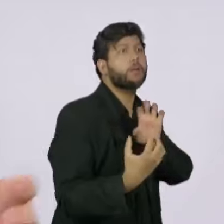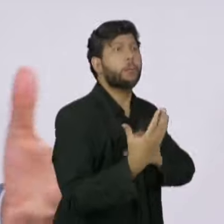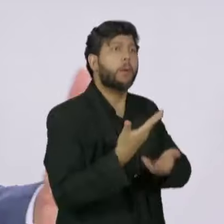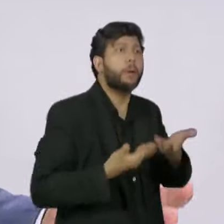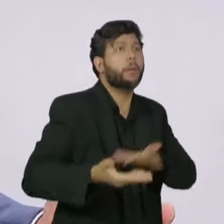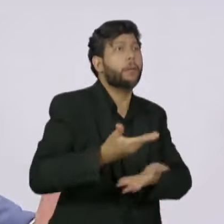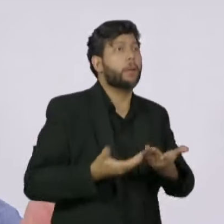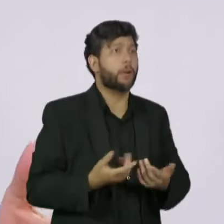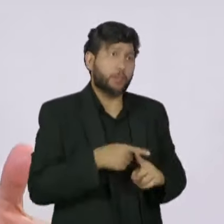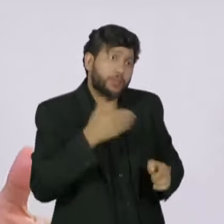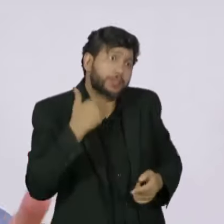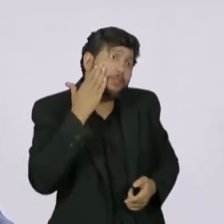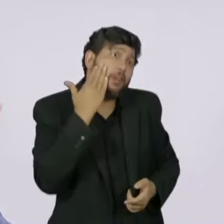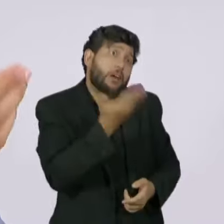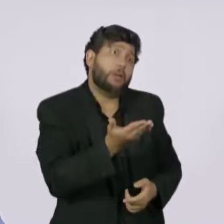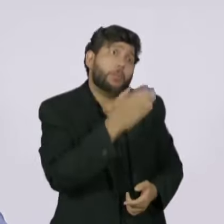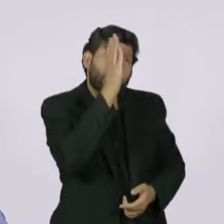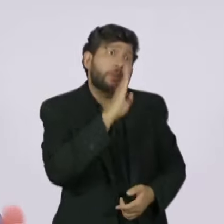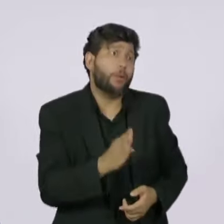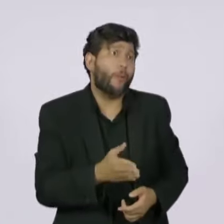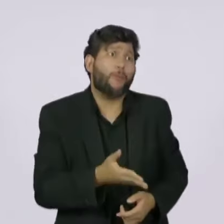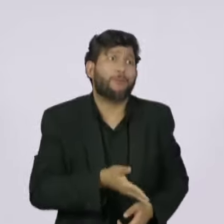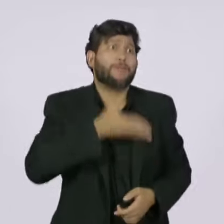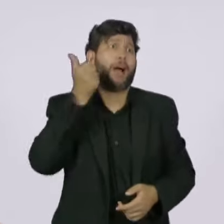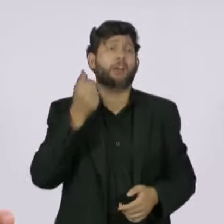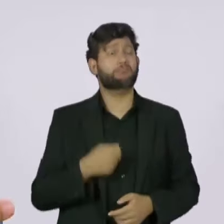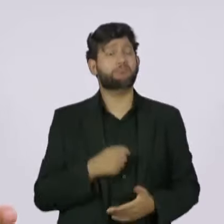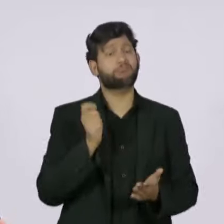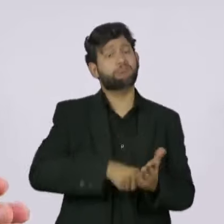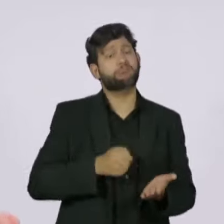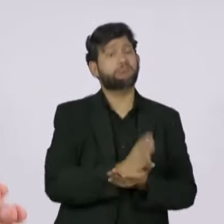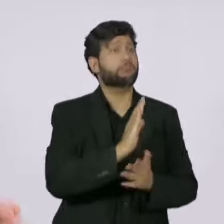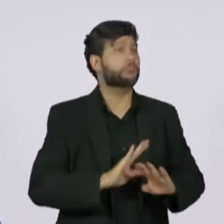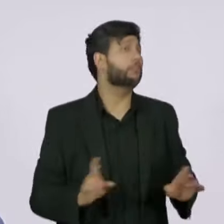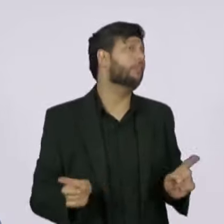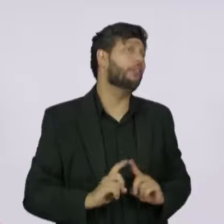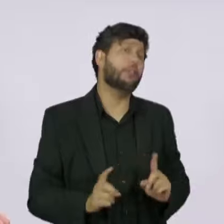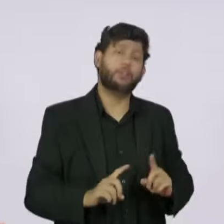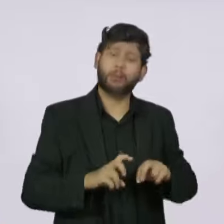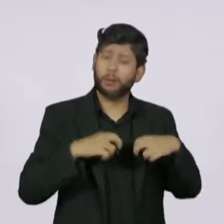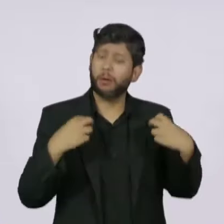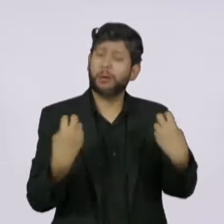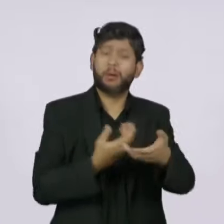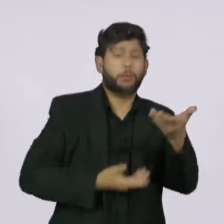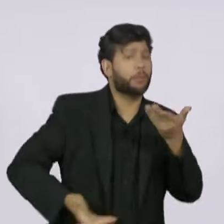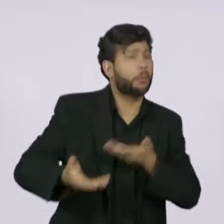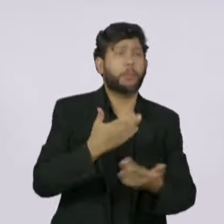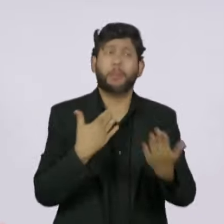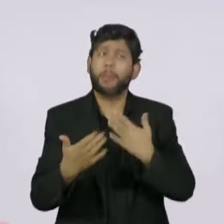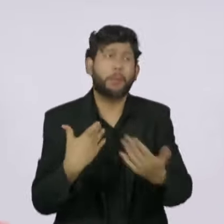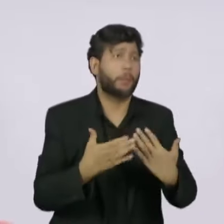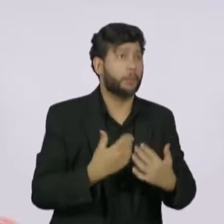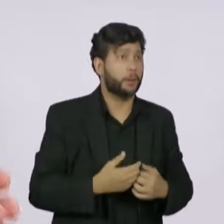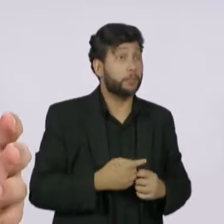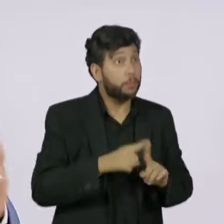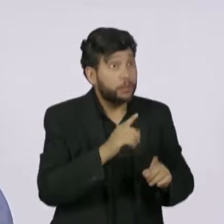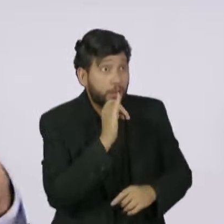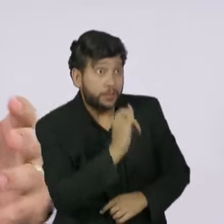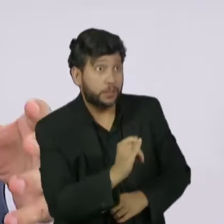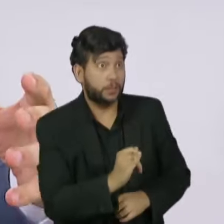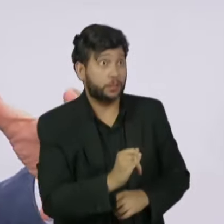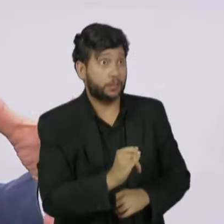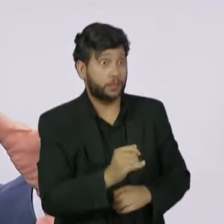eu a complexidade que é o Brasil. Agora, o que nós temos que pensar é o seguinte: nós temos uma grande oportunidade pela frente. Se a